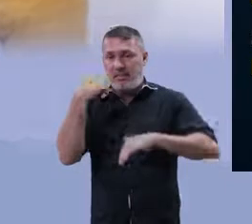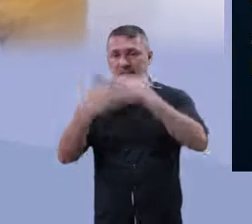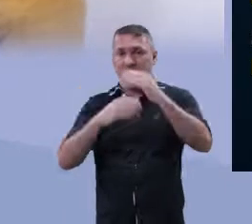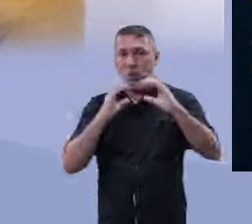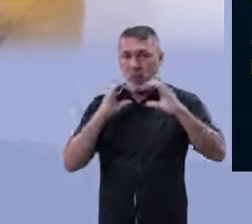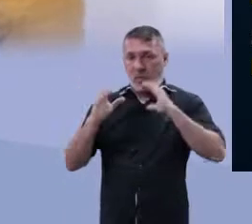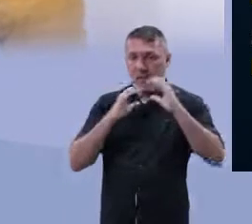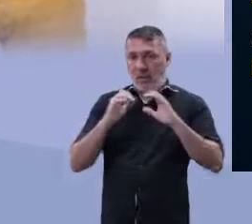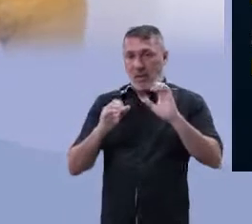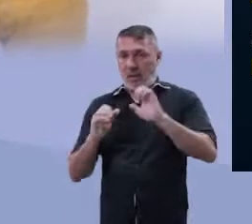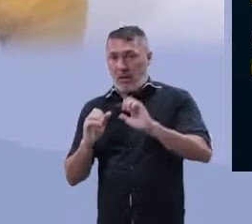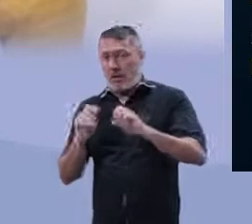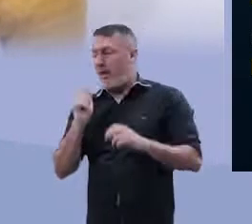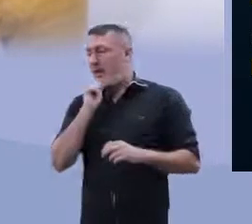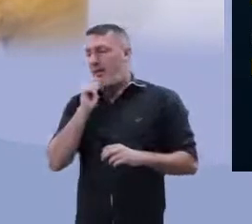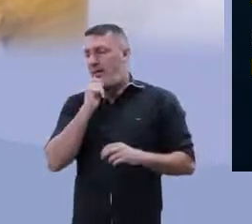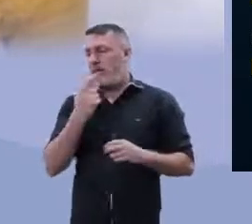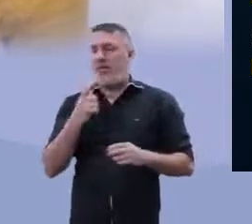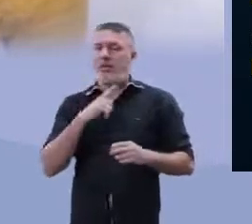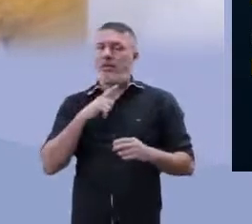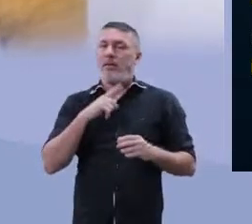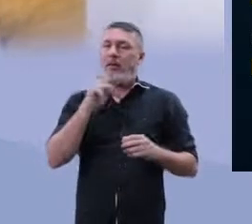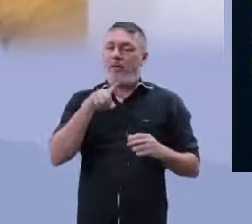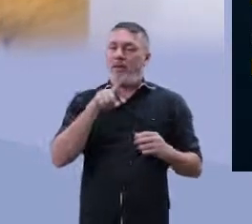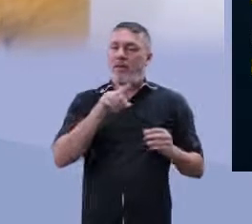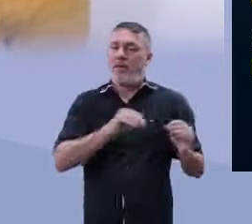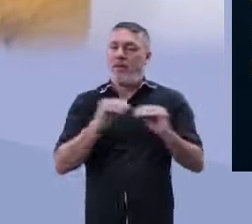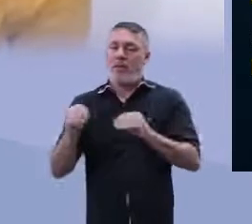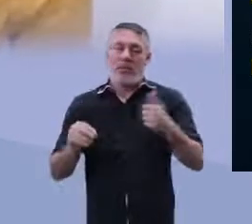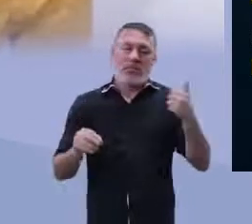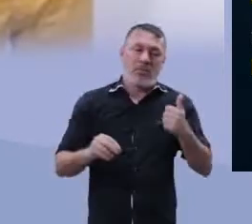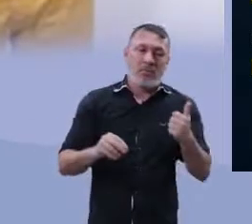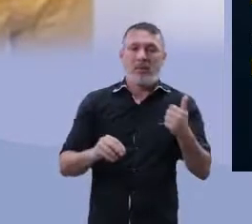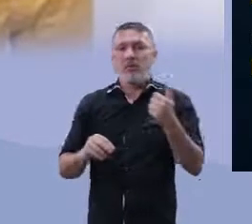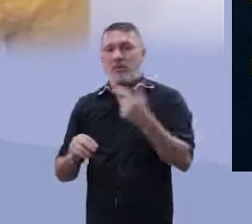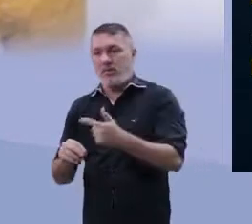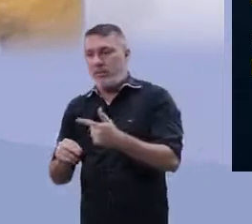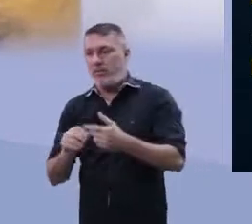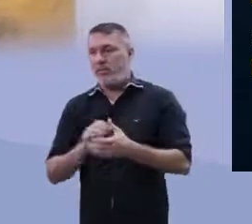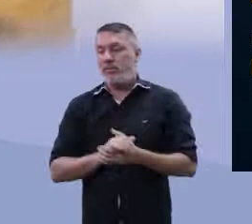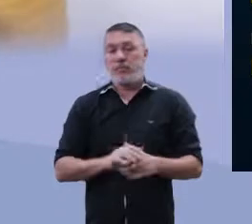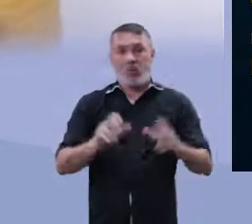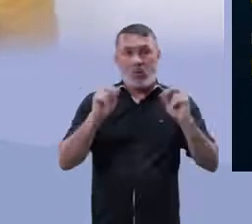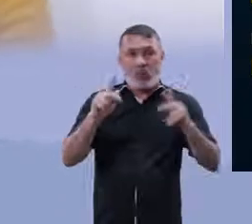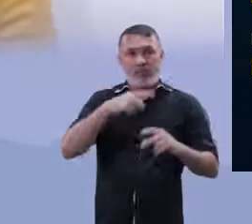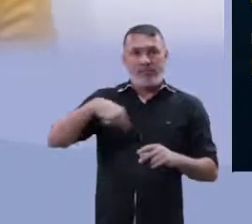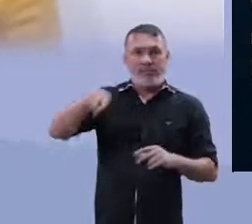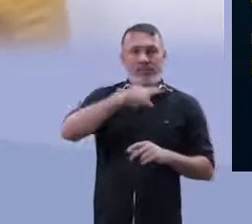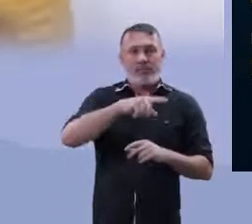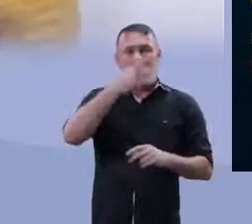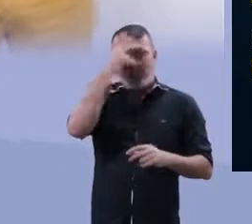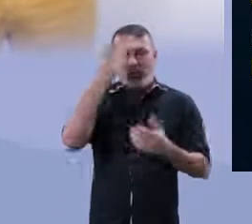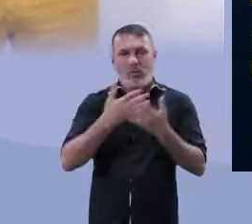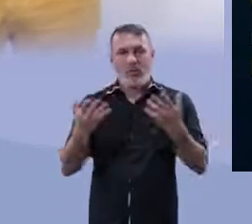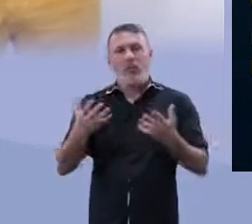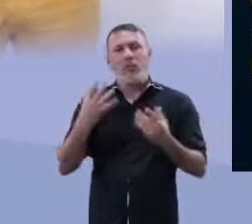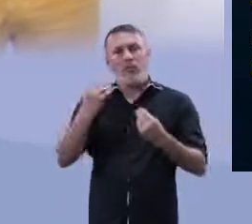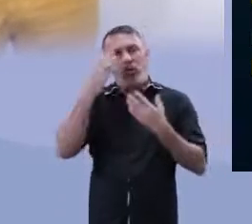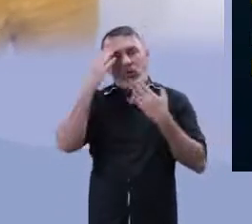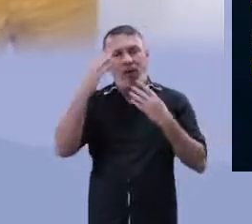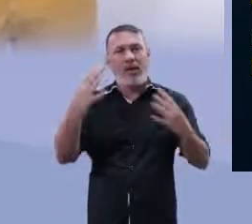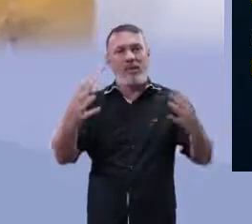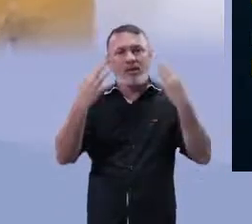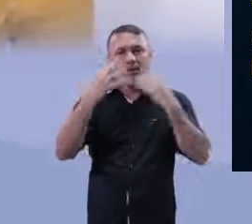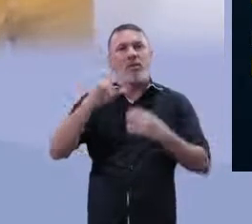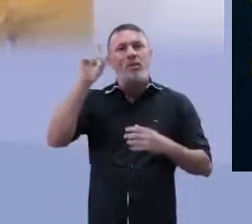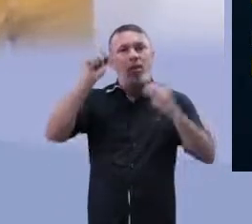falando ainda de, teoricamente, transição da primeira para a segunda Revolução Industrial. Valeu, meus queridos. Eu agradeço mais uma vez a atenção de